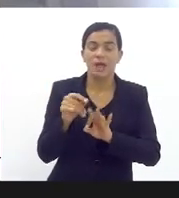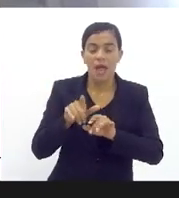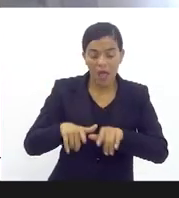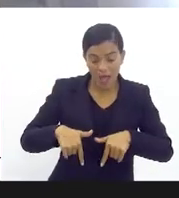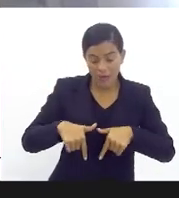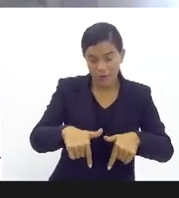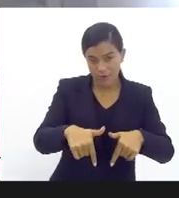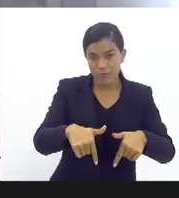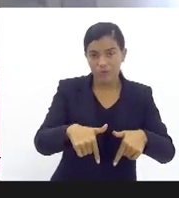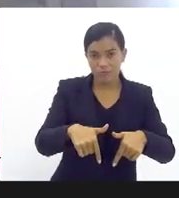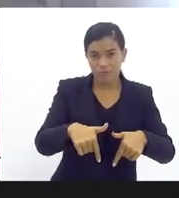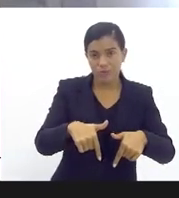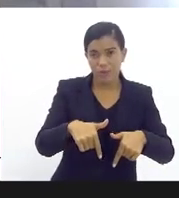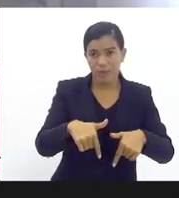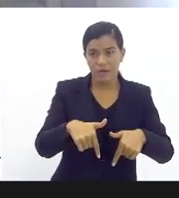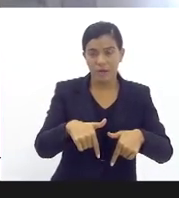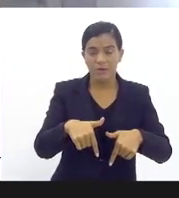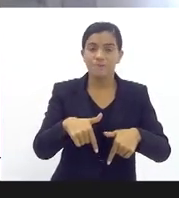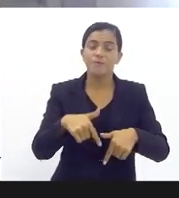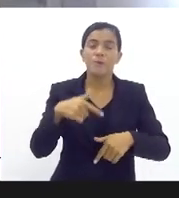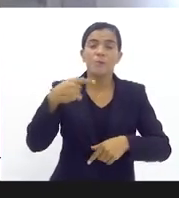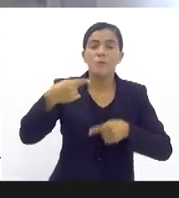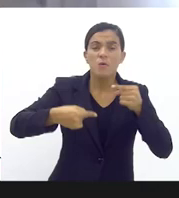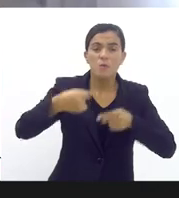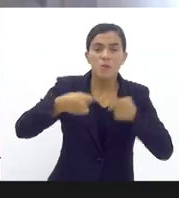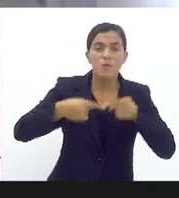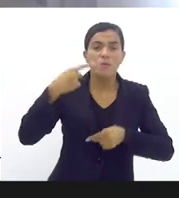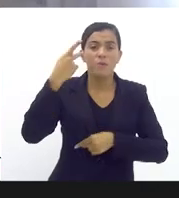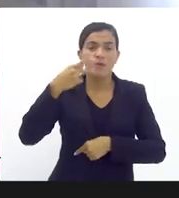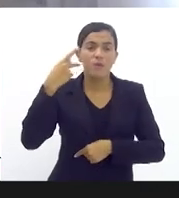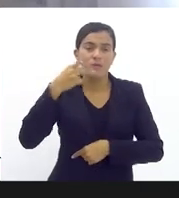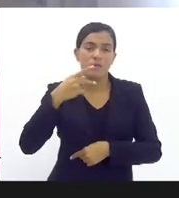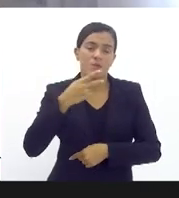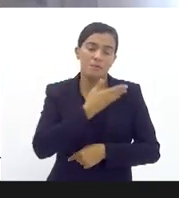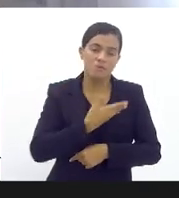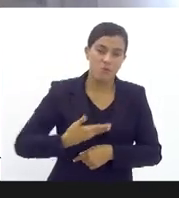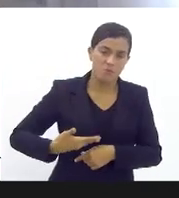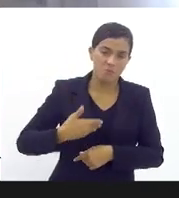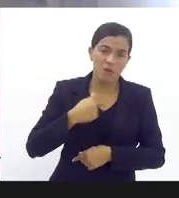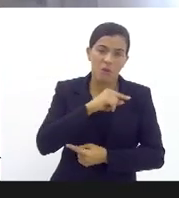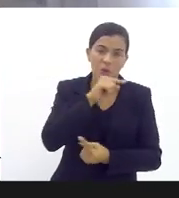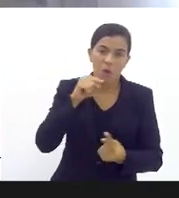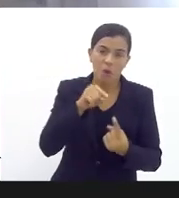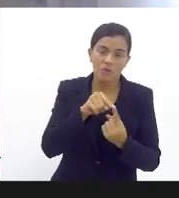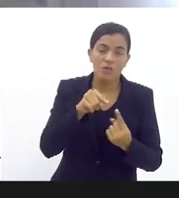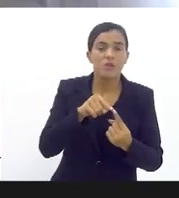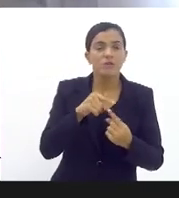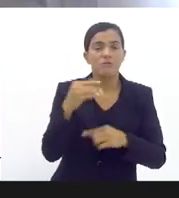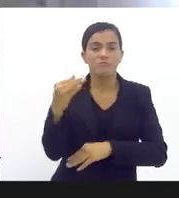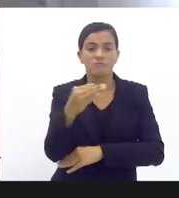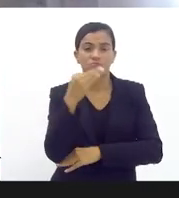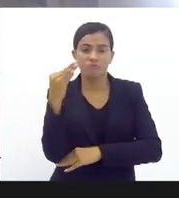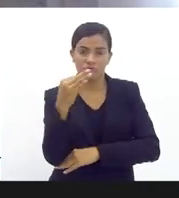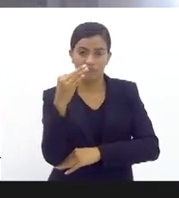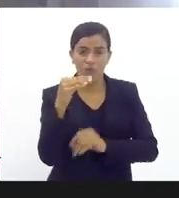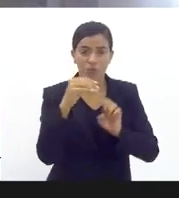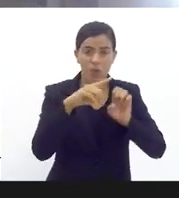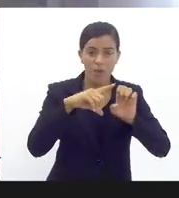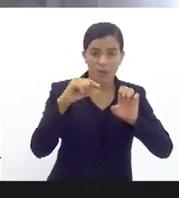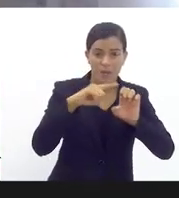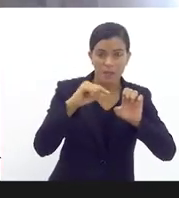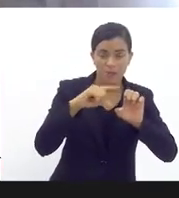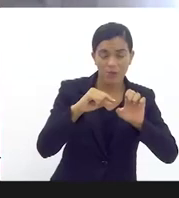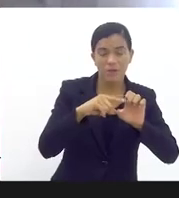atuar por políticas públicas que visem essa formalização do empreendedorismo